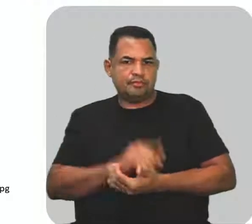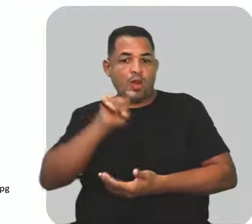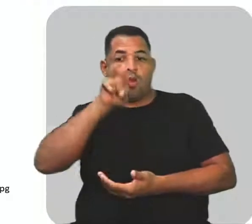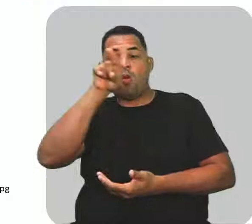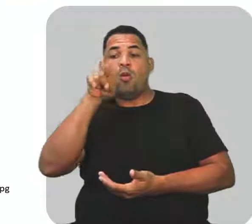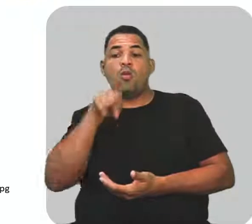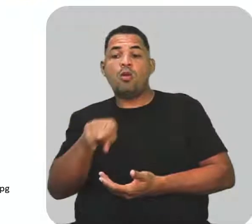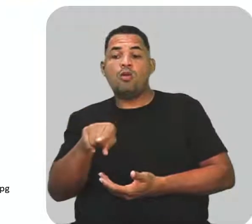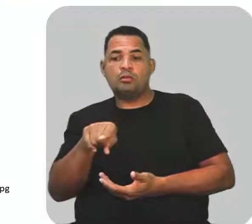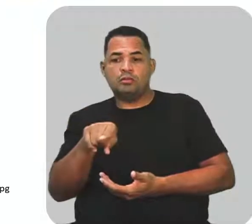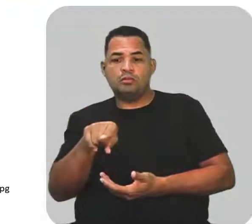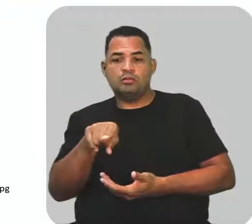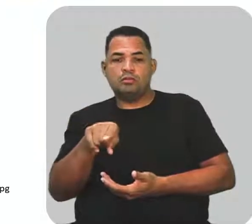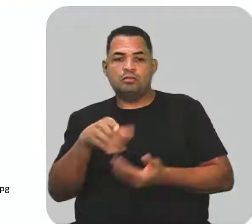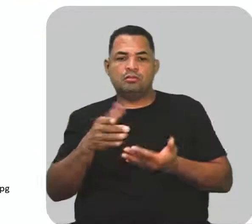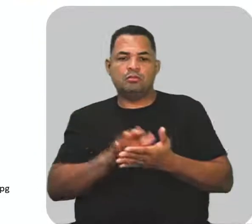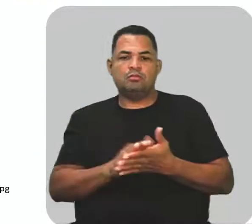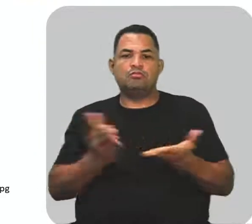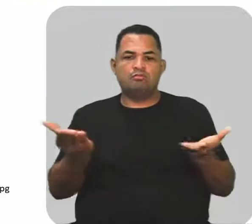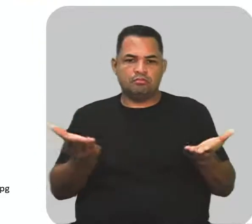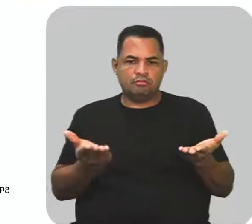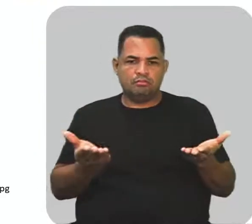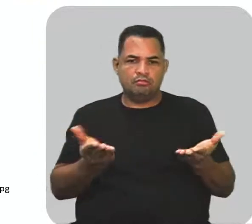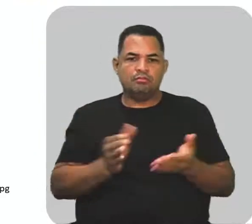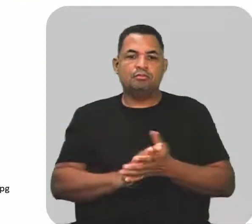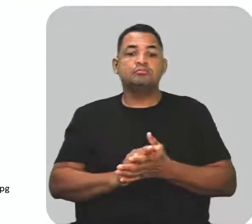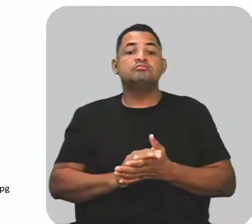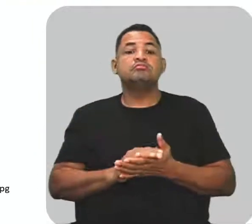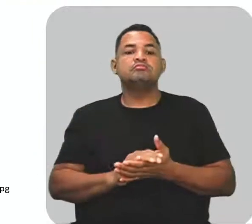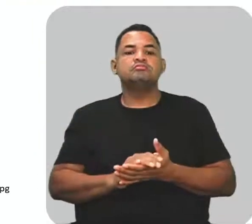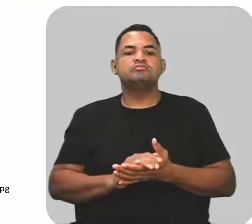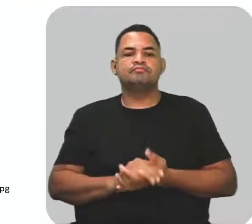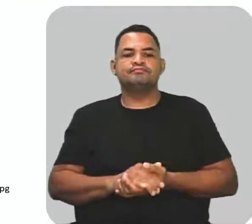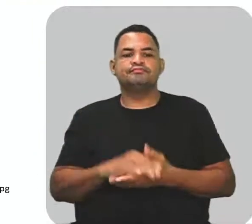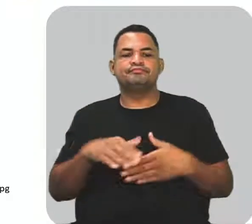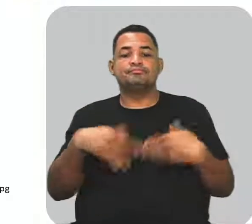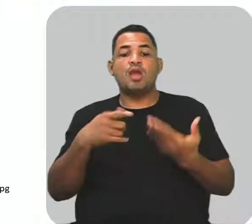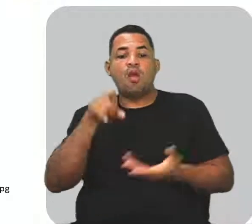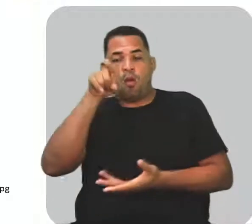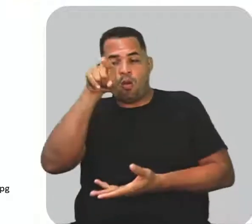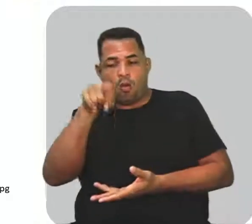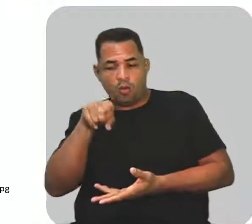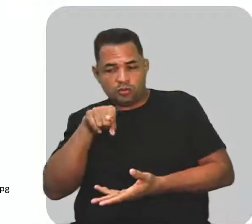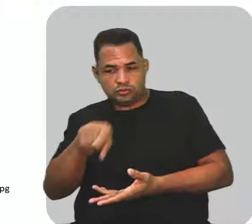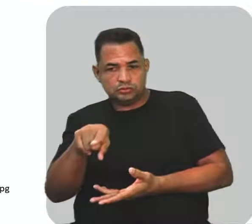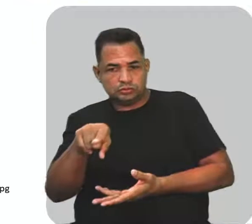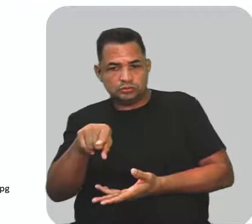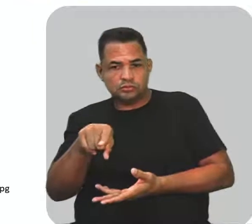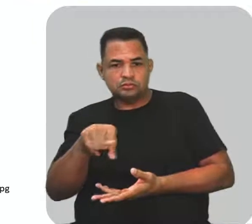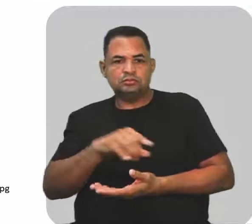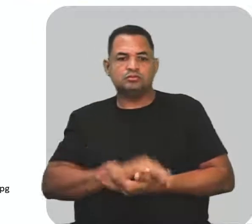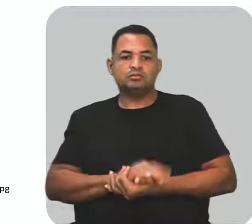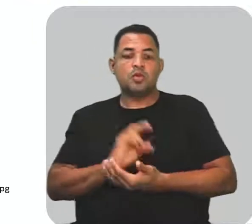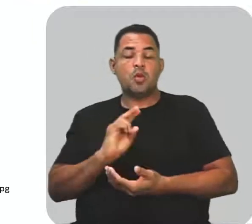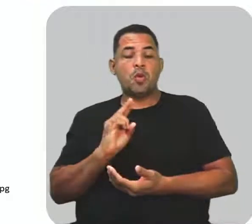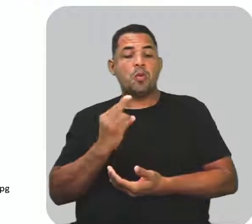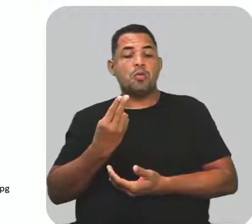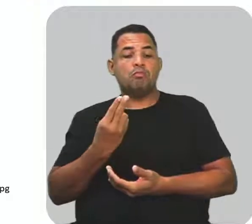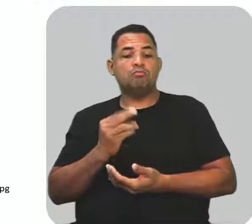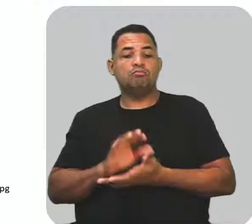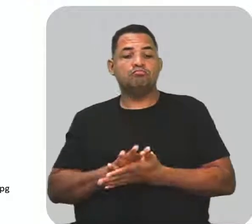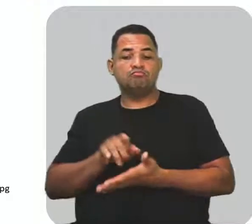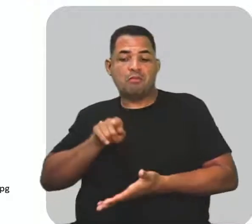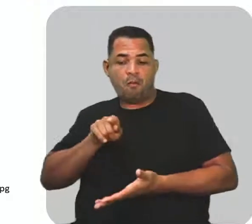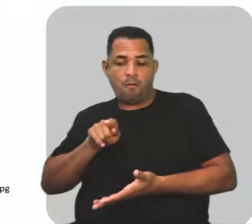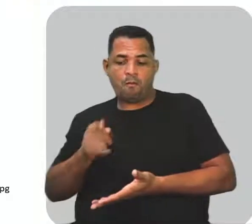de interrogação. Isso. Próximo é ponto de exclamação ou